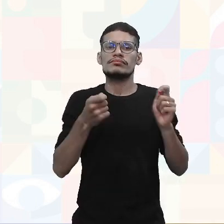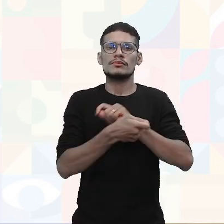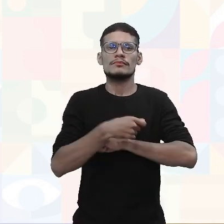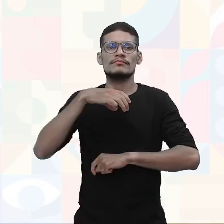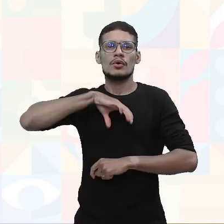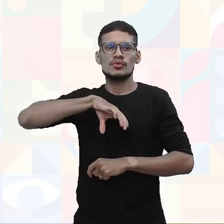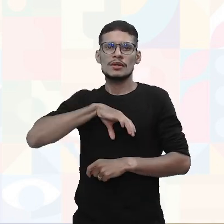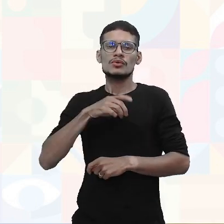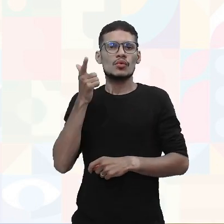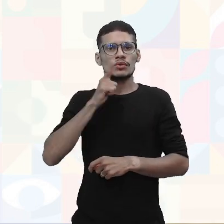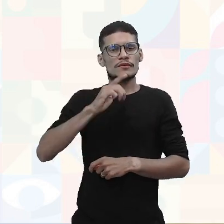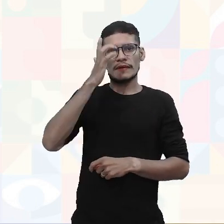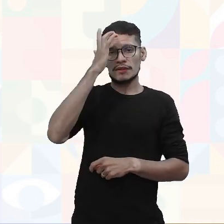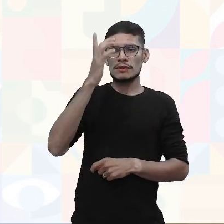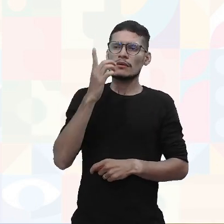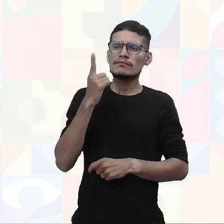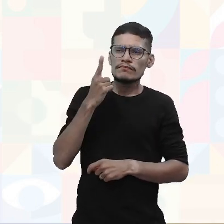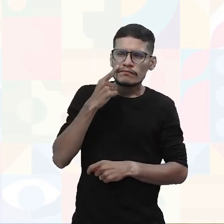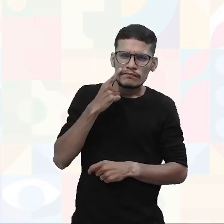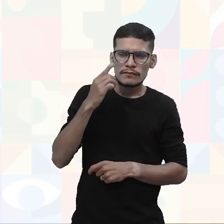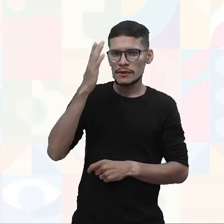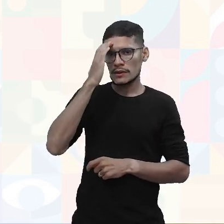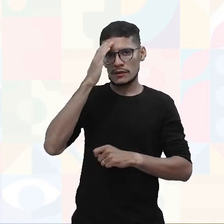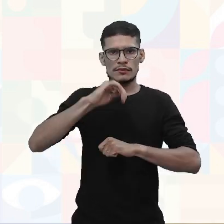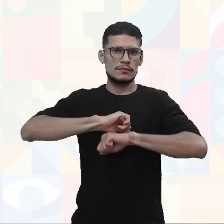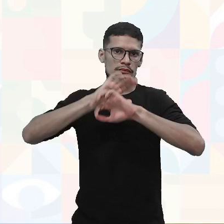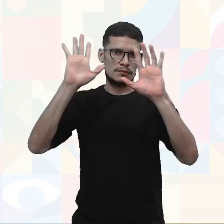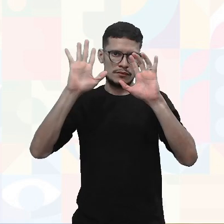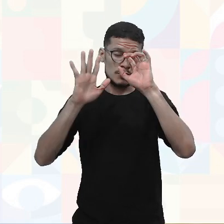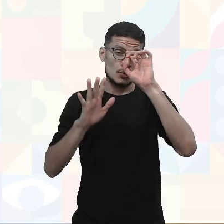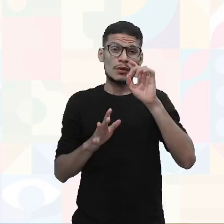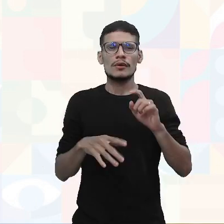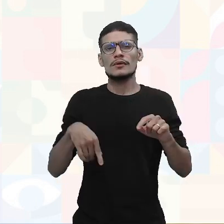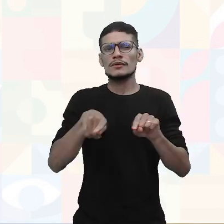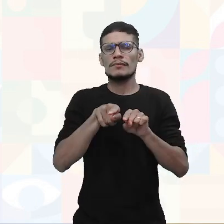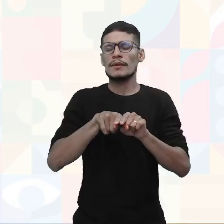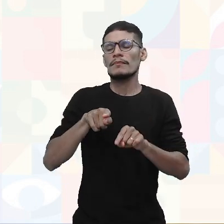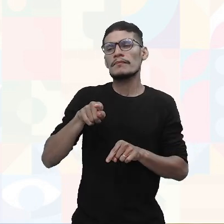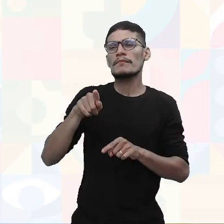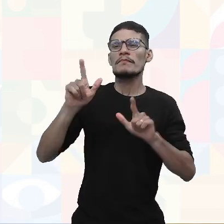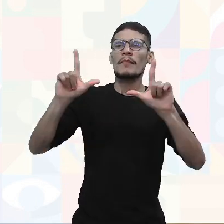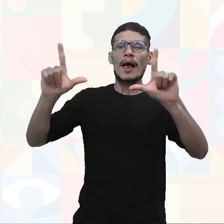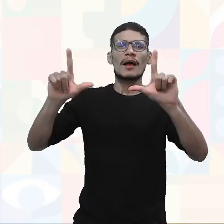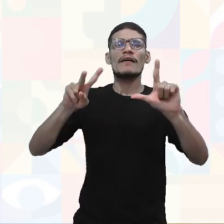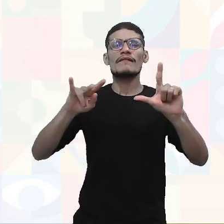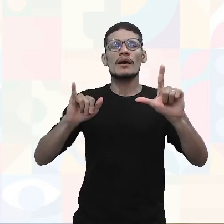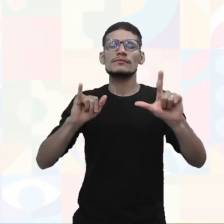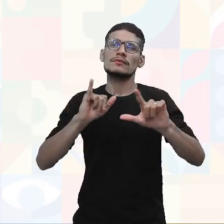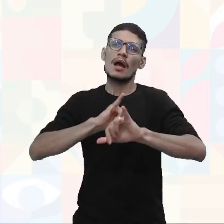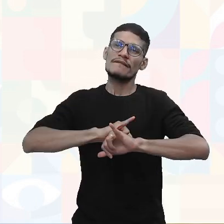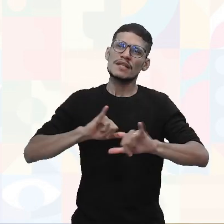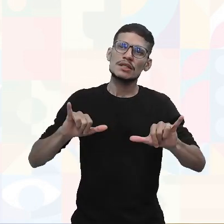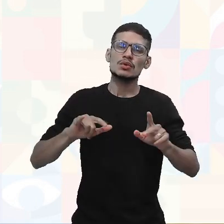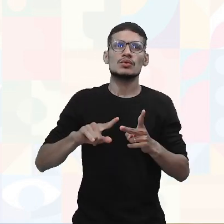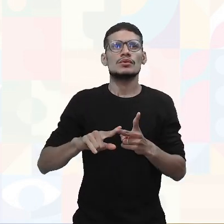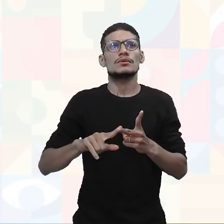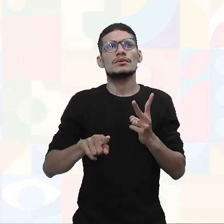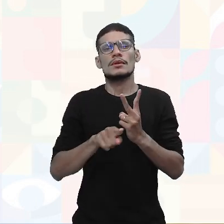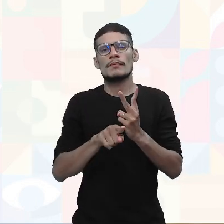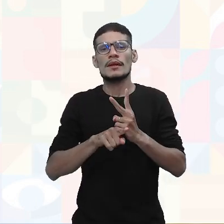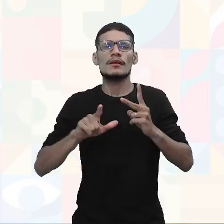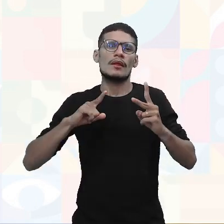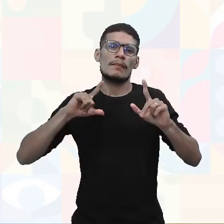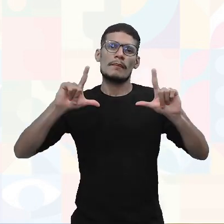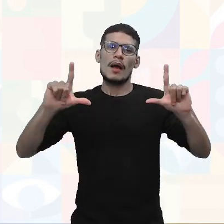para facilitar a identificação do que está sendo falado ali. E essas placas vão ser o quê? Placas de aviso, eu vou ter placas